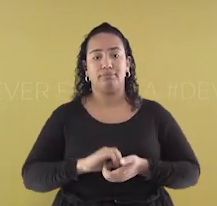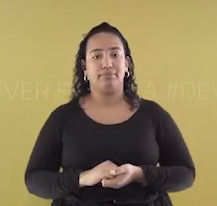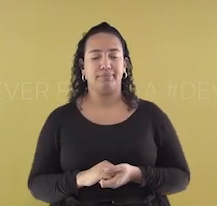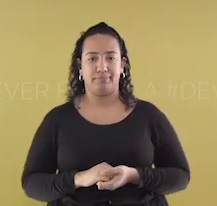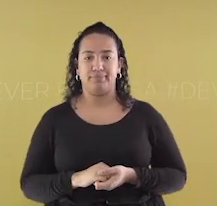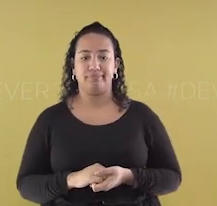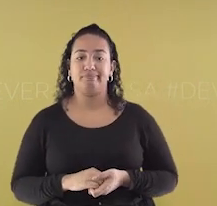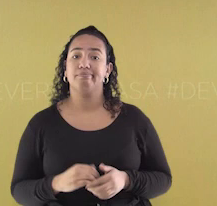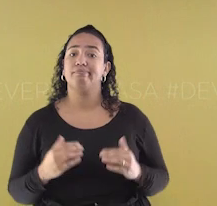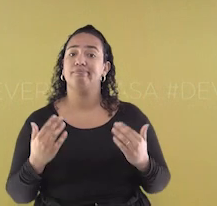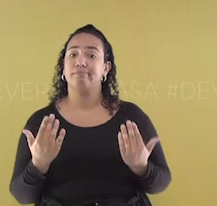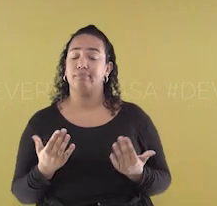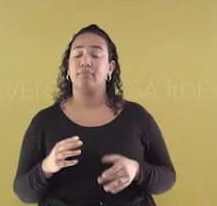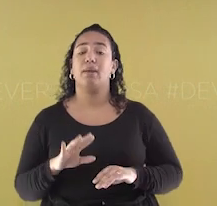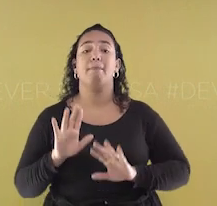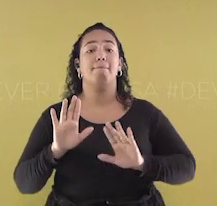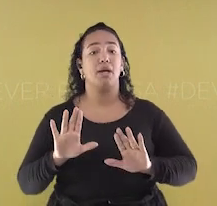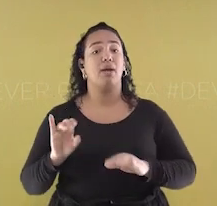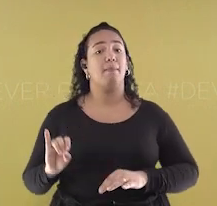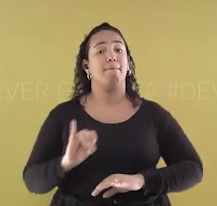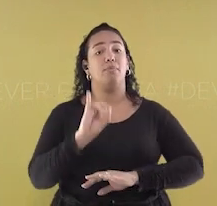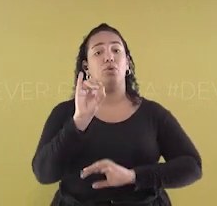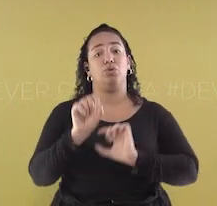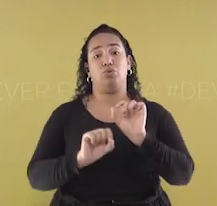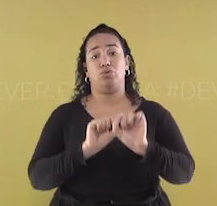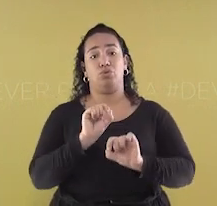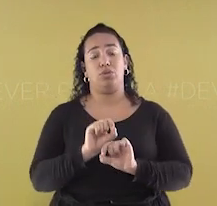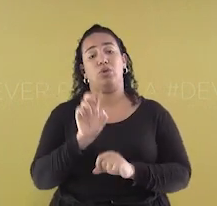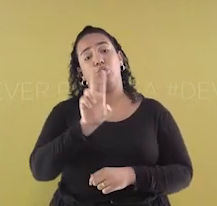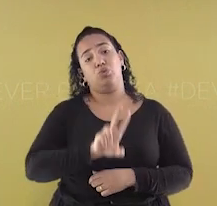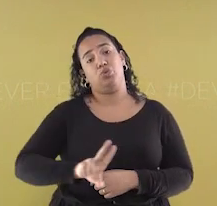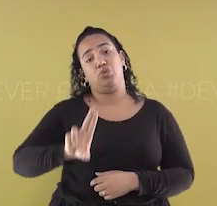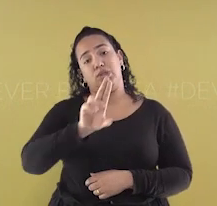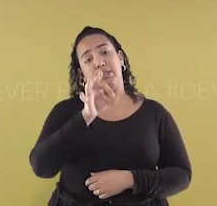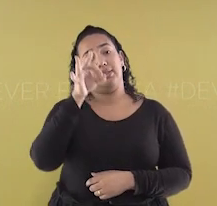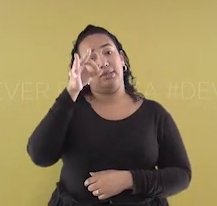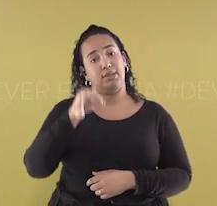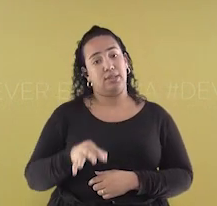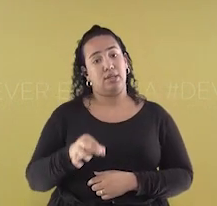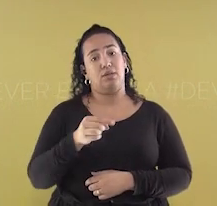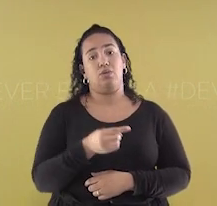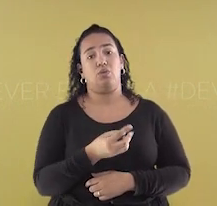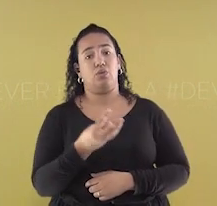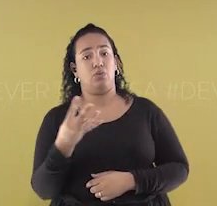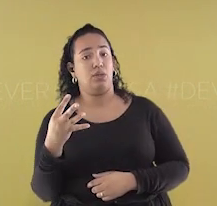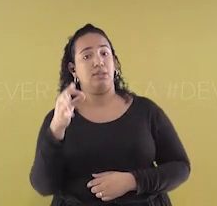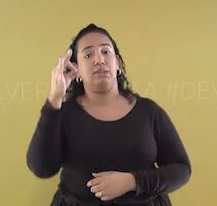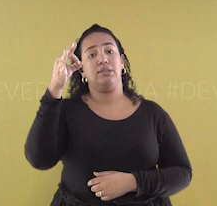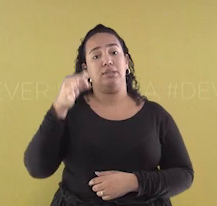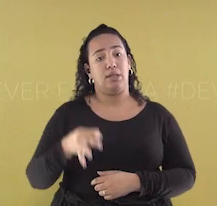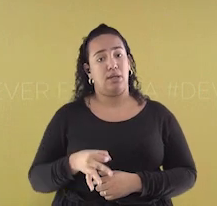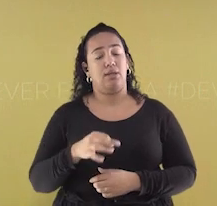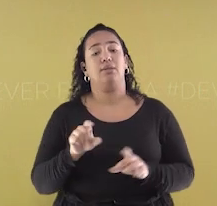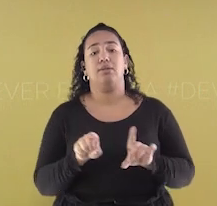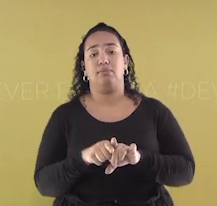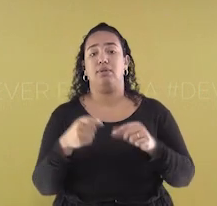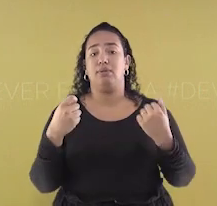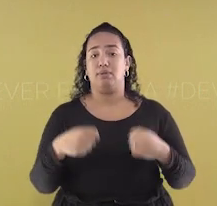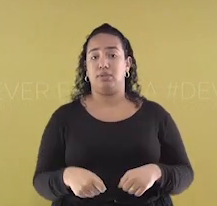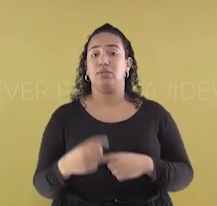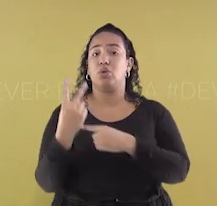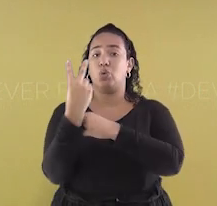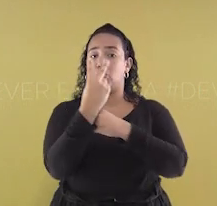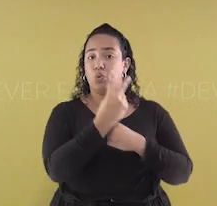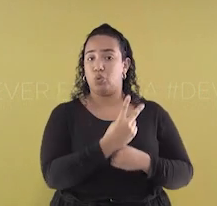percebe? Mas é importante fazermos o uso do jeito certo, nas quantidades corretas, além de nos